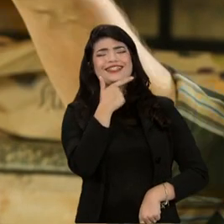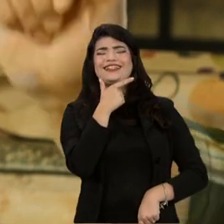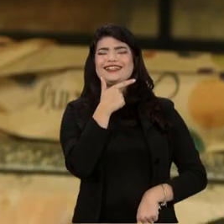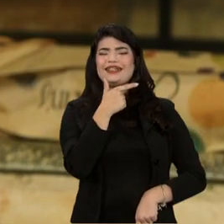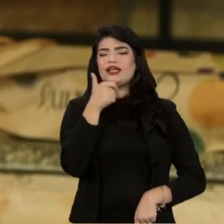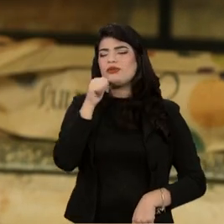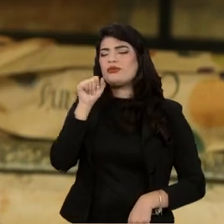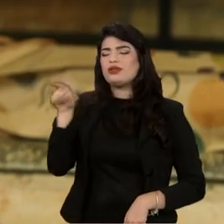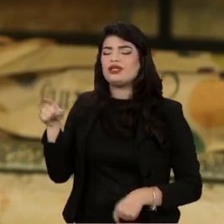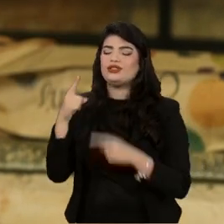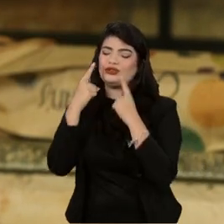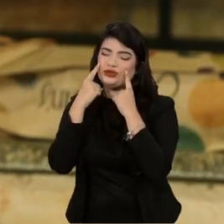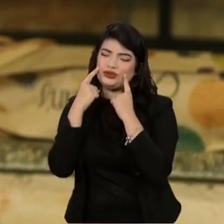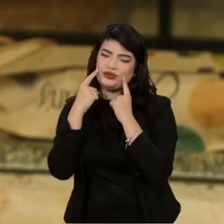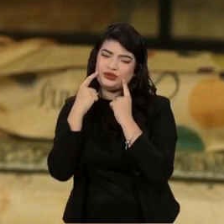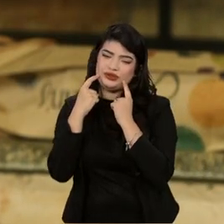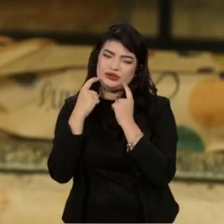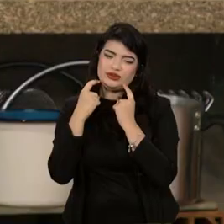mamãe chorava.